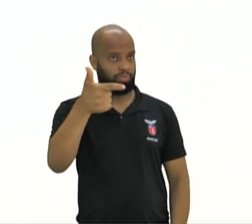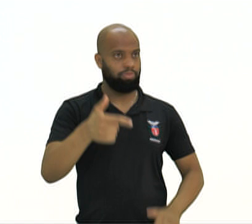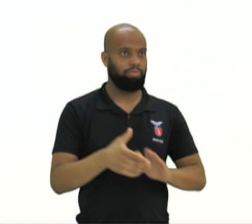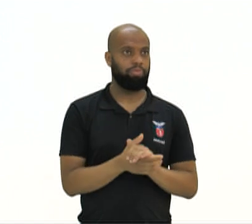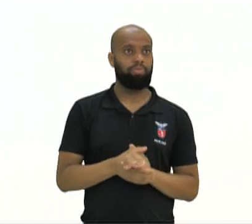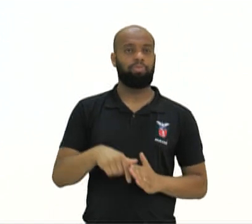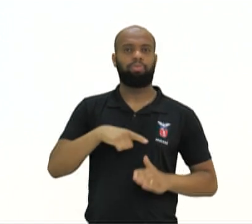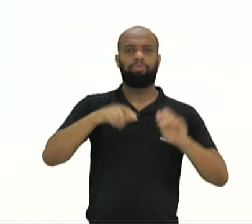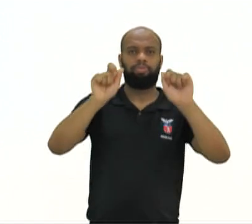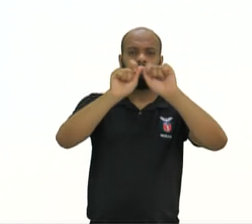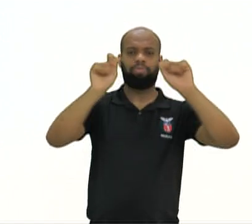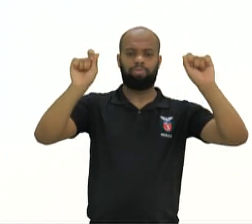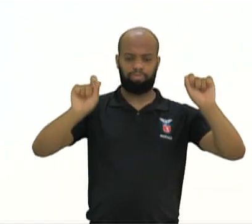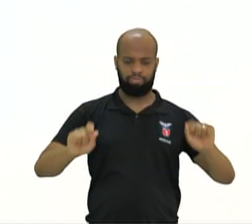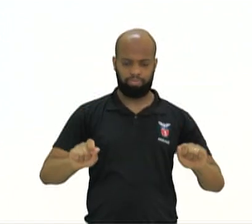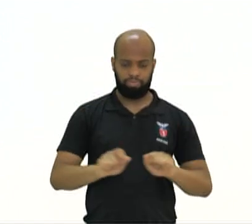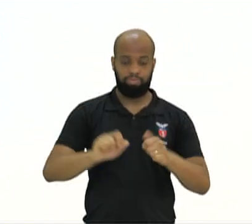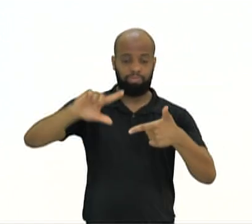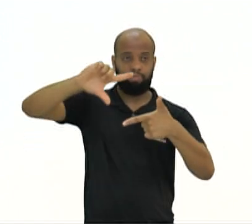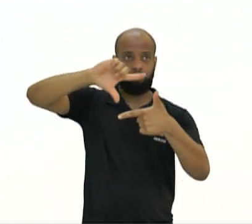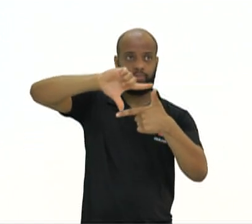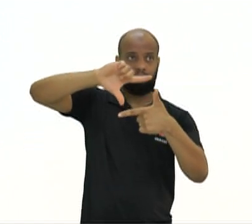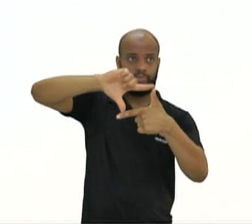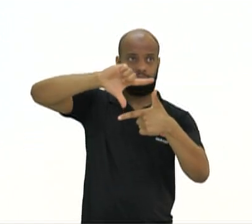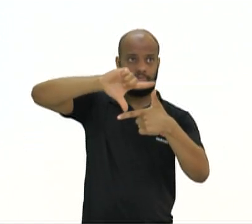A área de um retângulo é 12 metros...